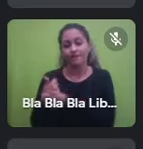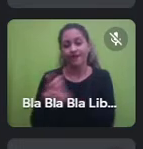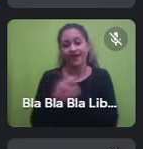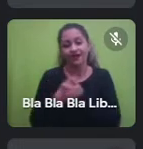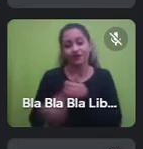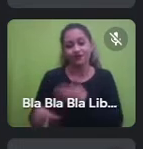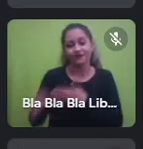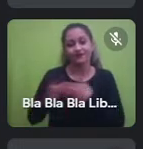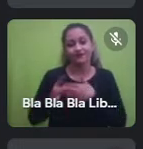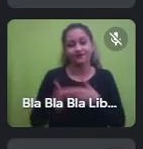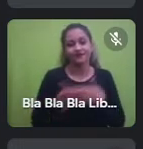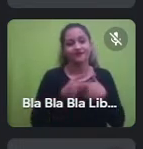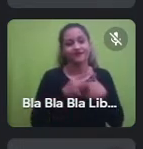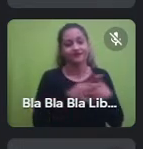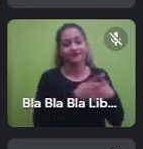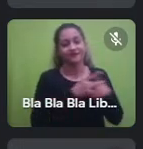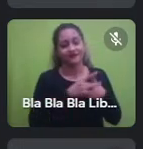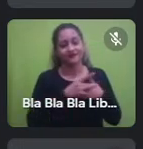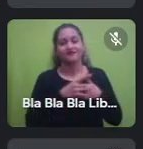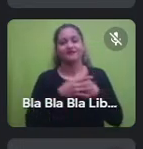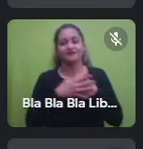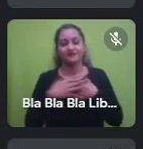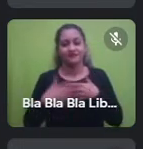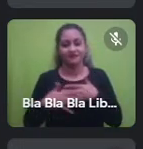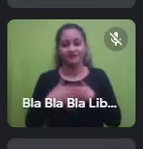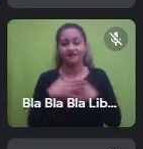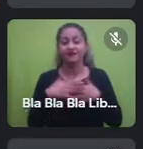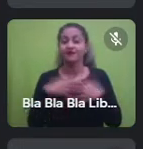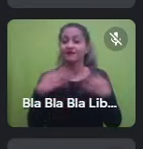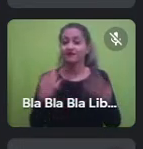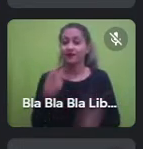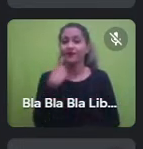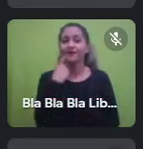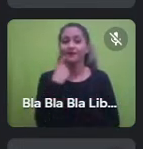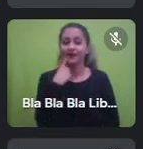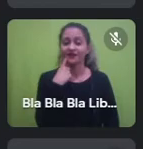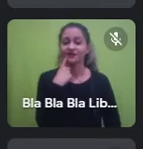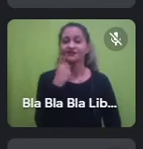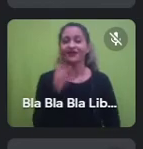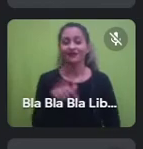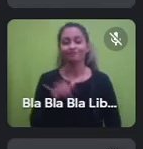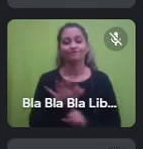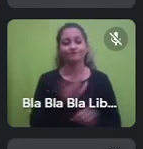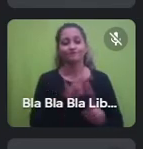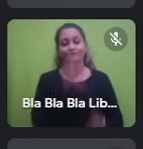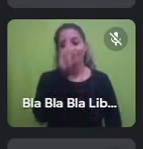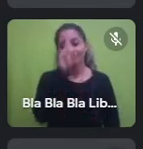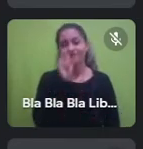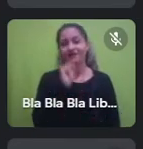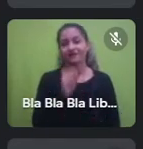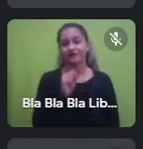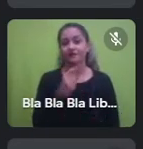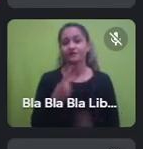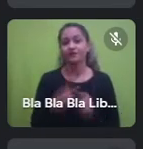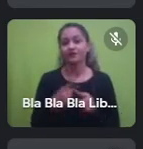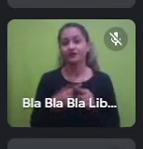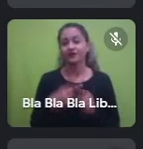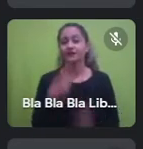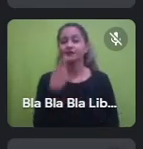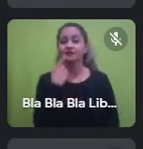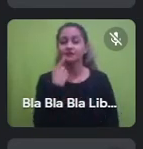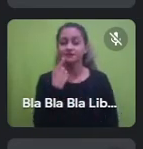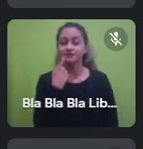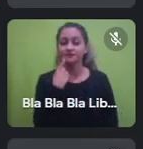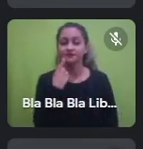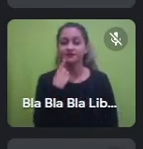vai para os tecidos. Então, o peixe ele é o grande impactante. Eu digo assim que o peixe ele